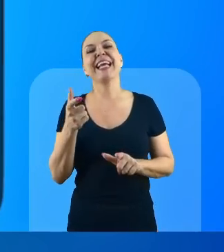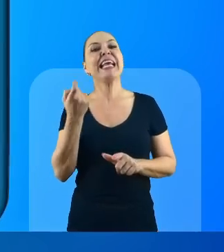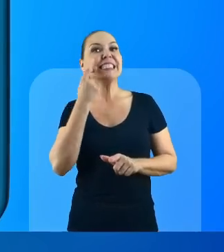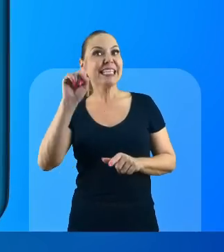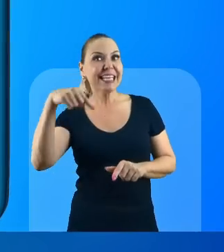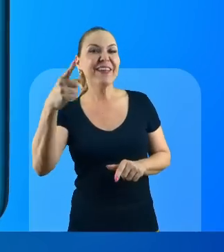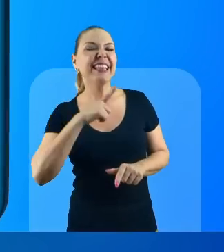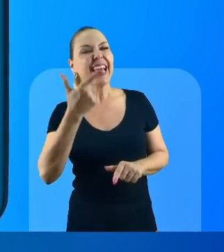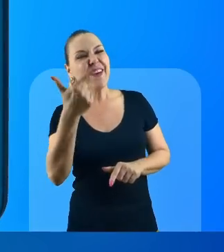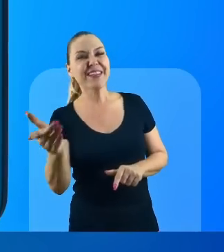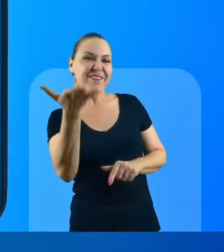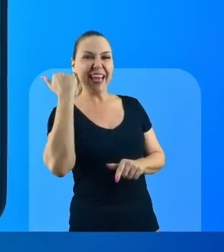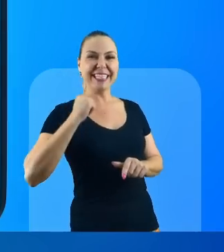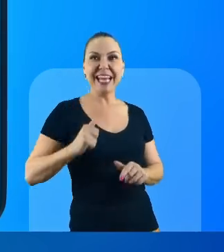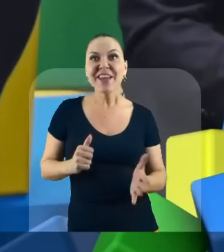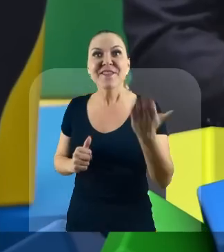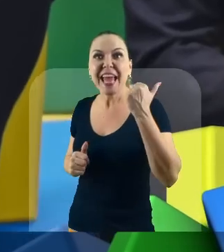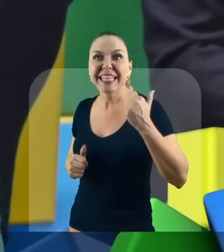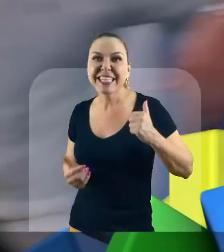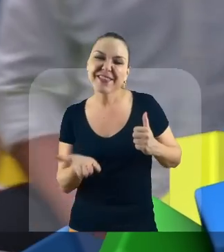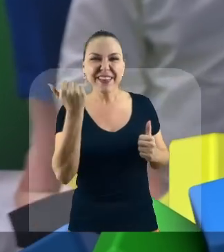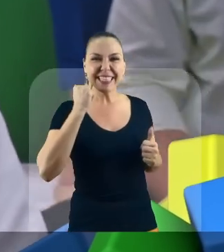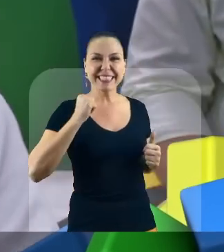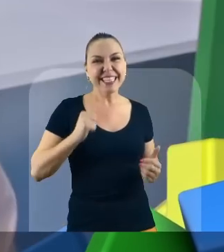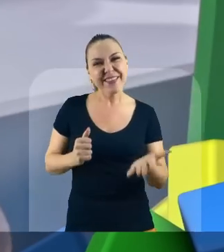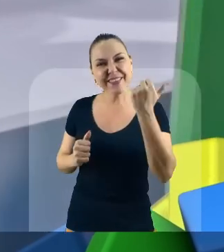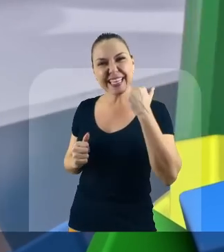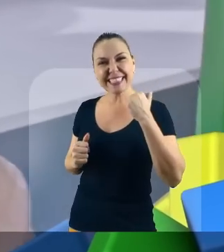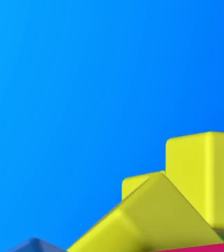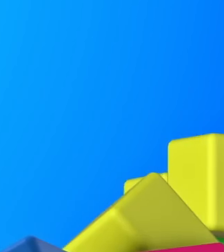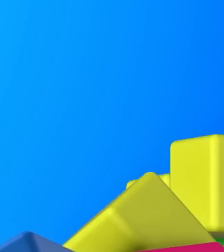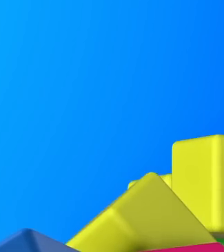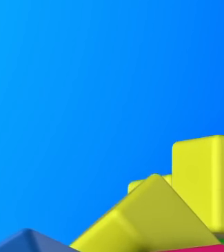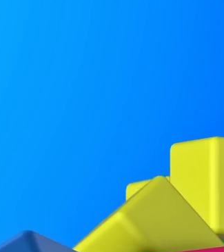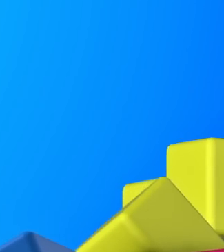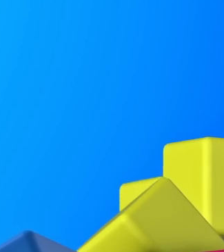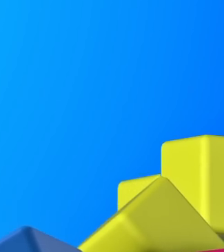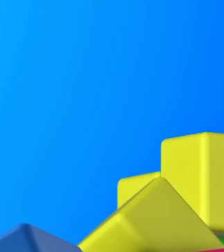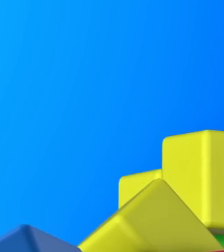que sexta-feira que vem tem mais. Chega aí. Chega aí. Chega aí. Chega aí.